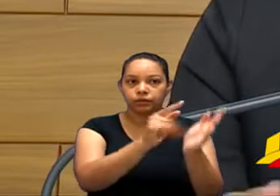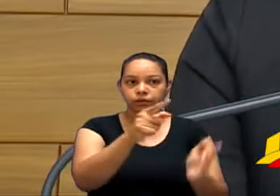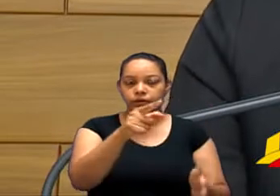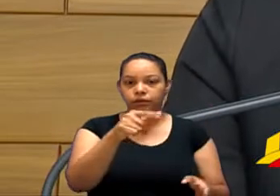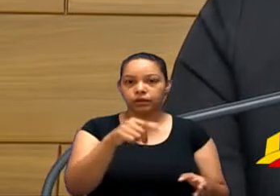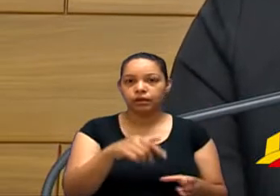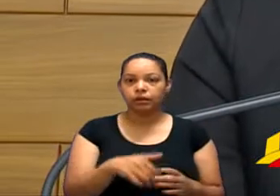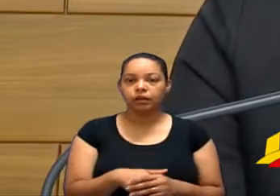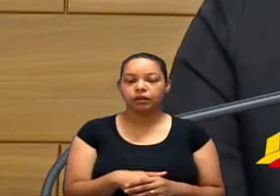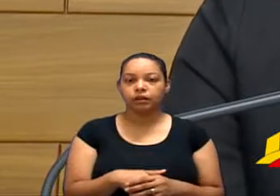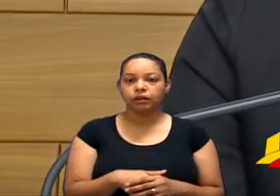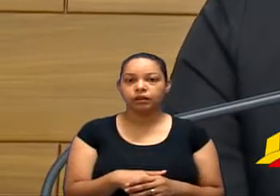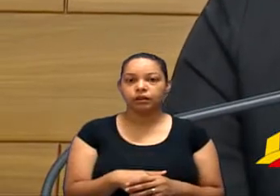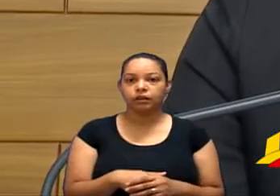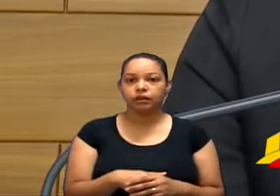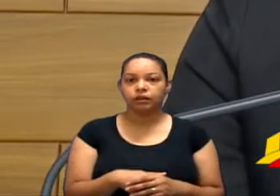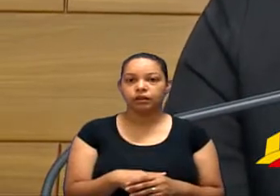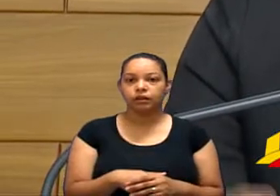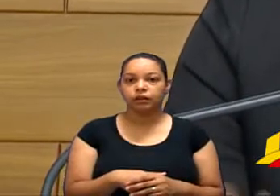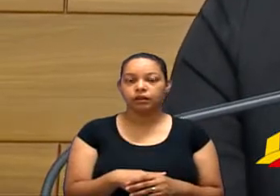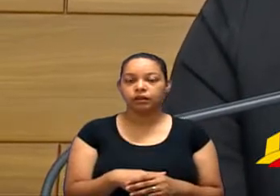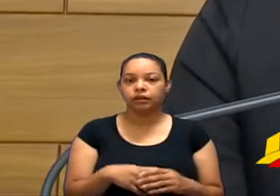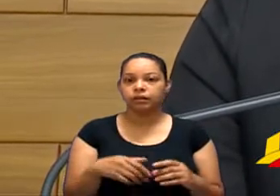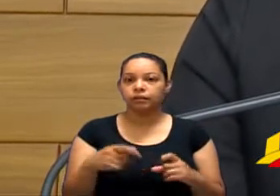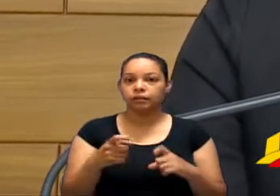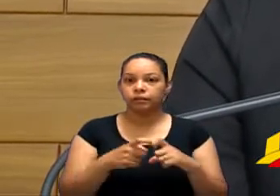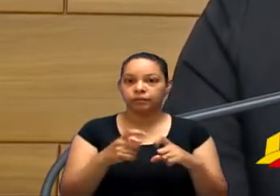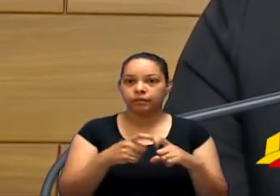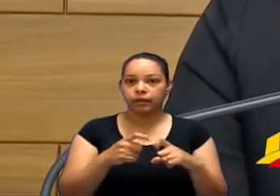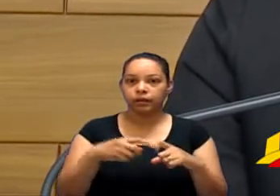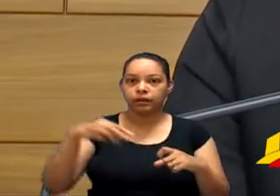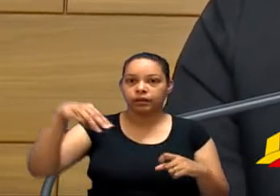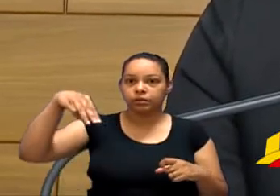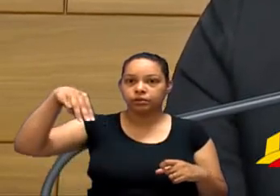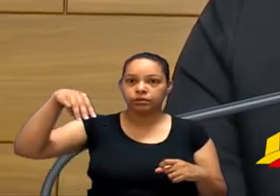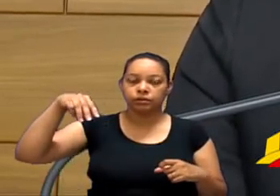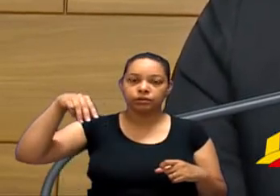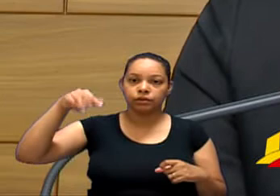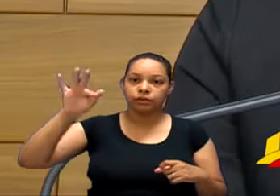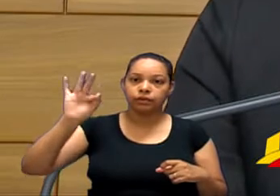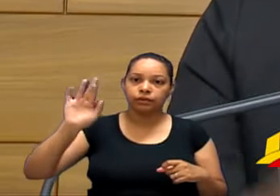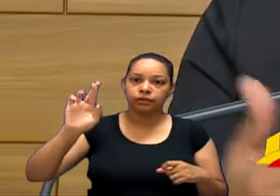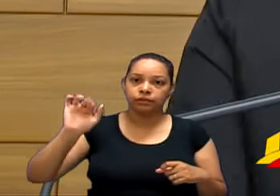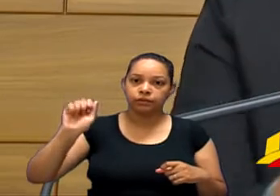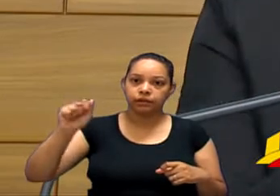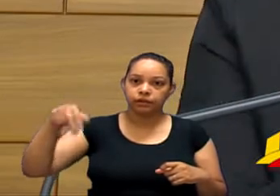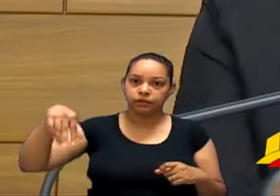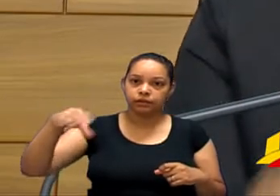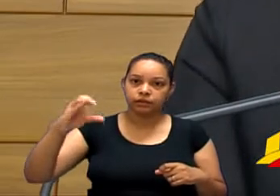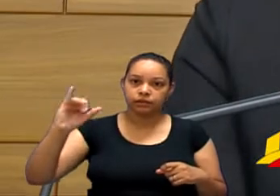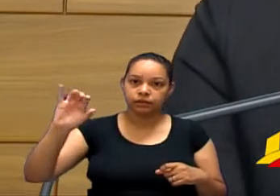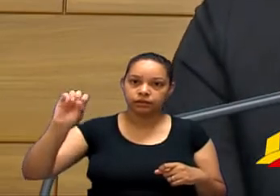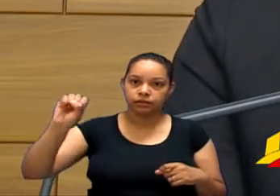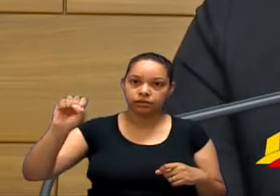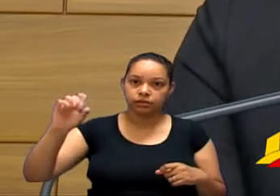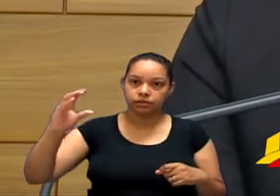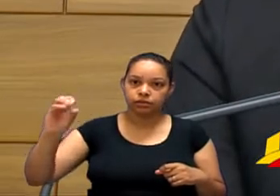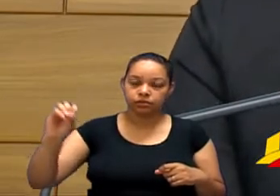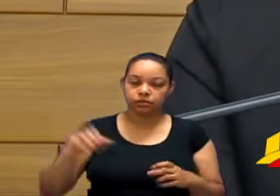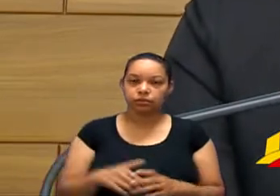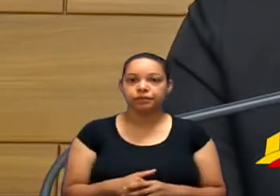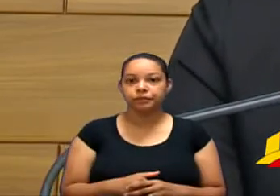Dr Hermano Francisco pato pela passagem do dia do Médico comemorado no dia de hoje também subscrevo também